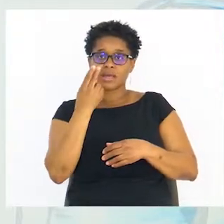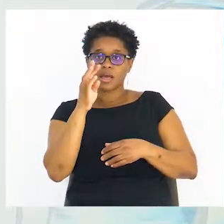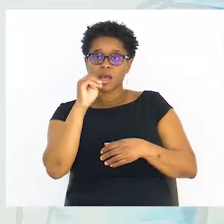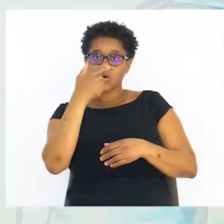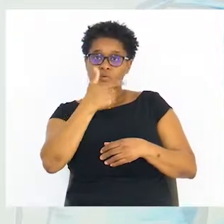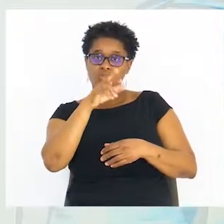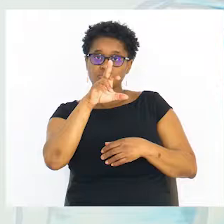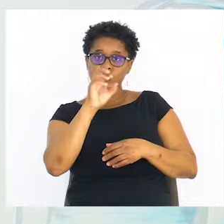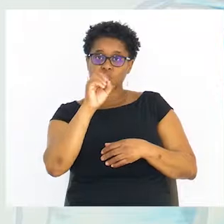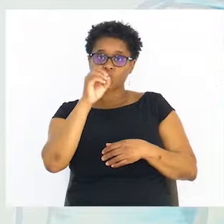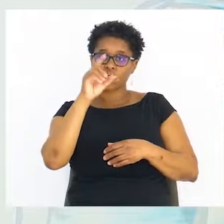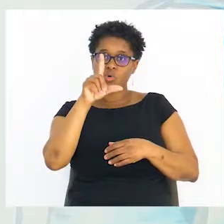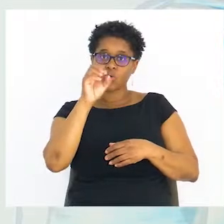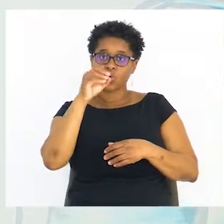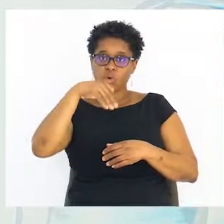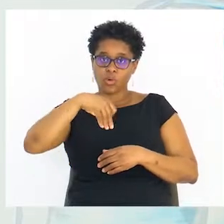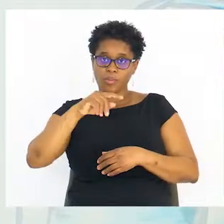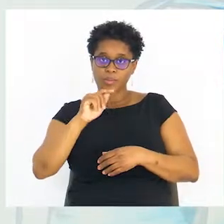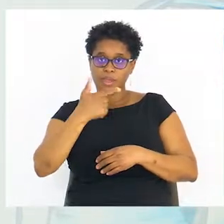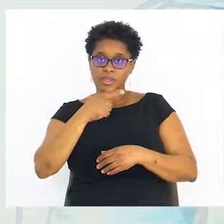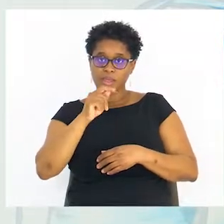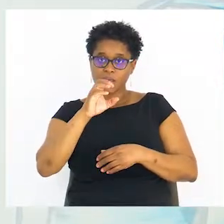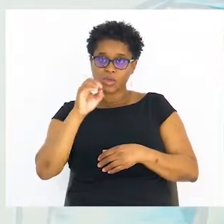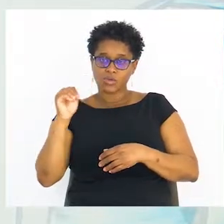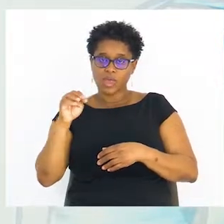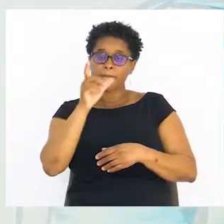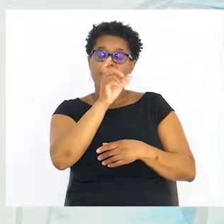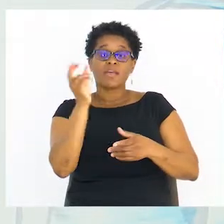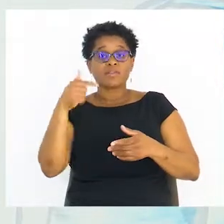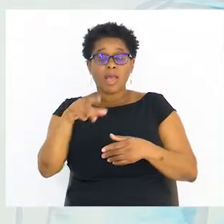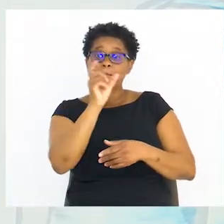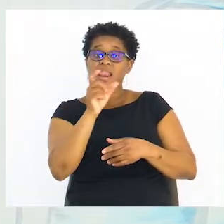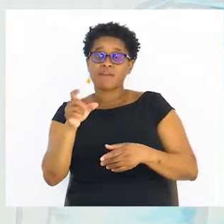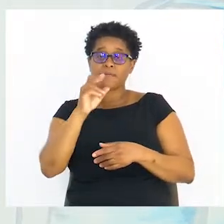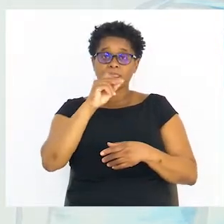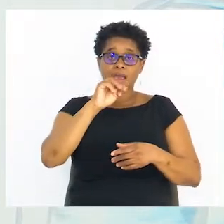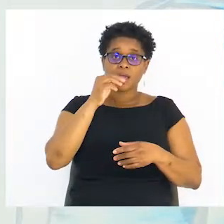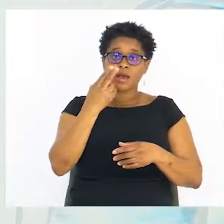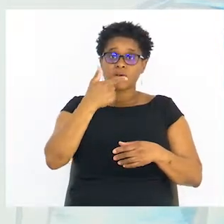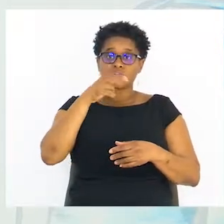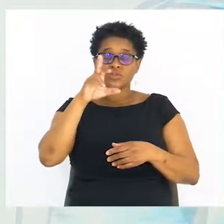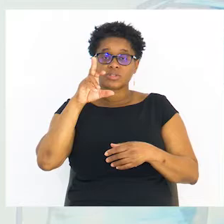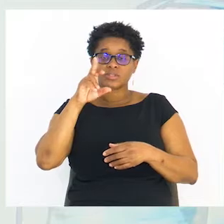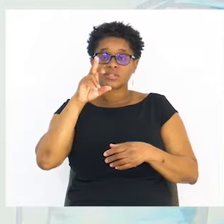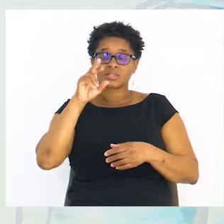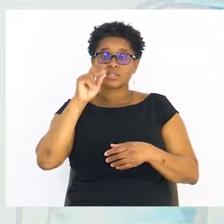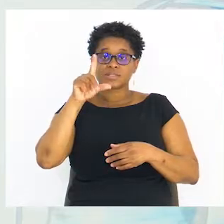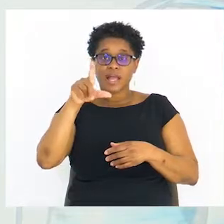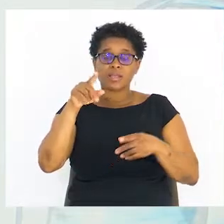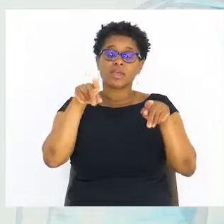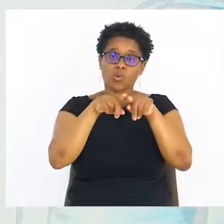australopitecos. Vem da palavra austral, que significa sul, pitecos, significa